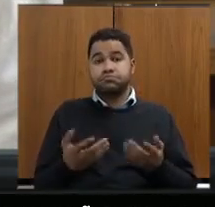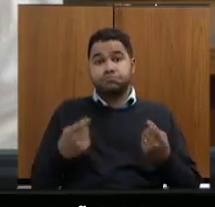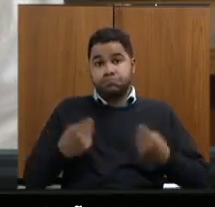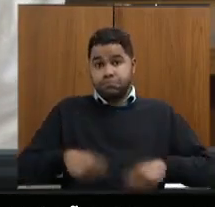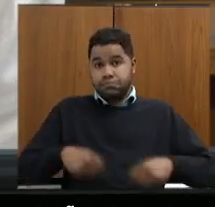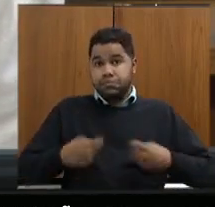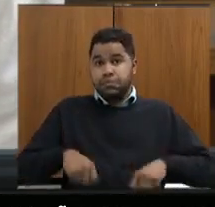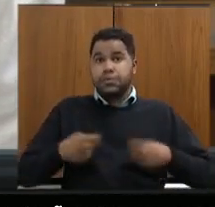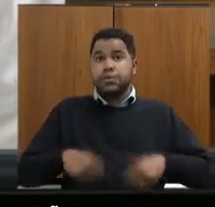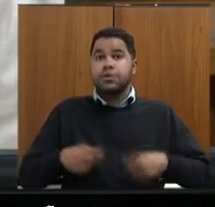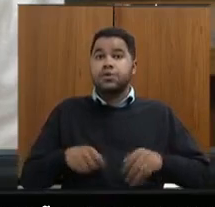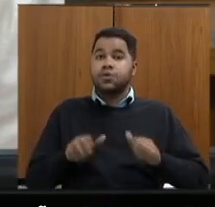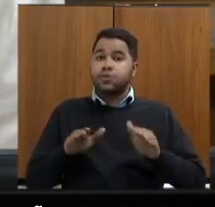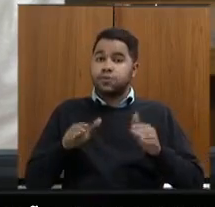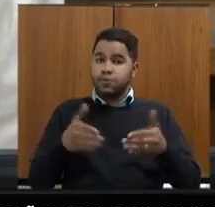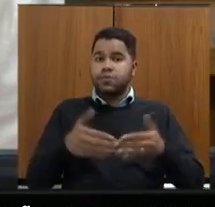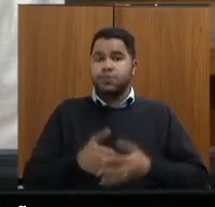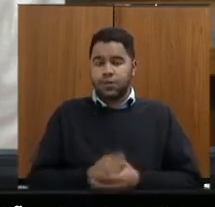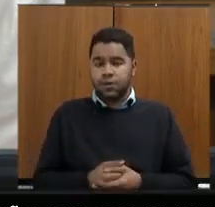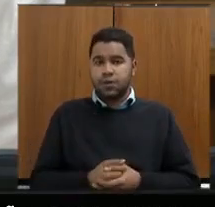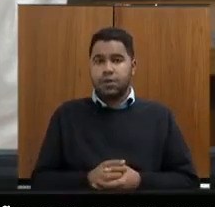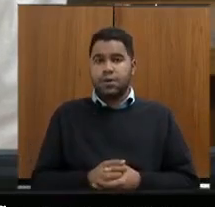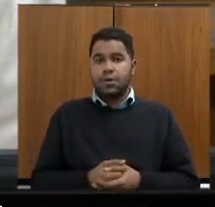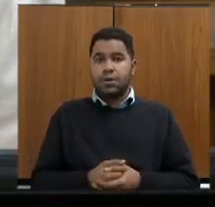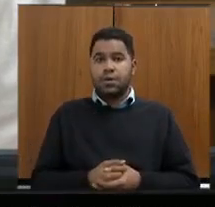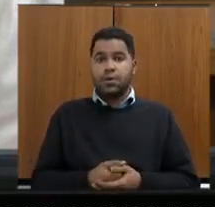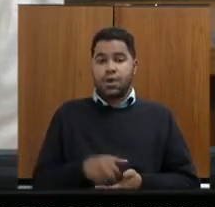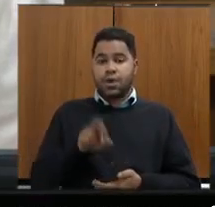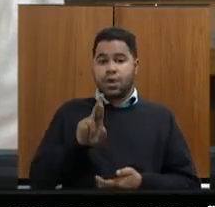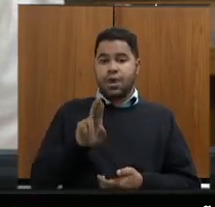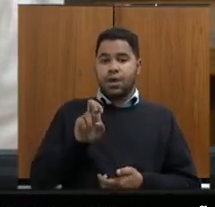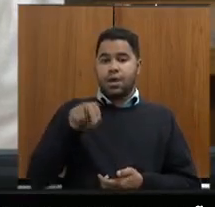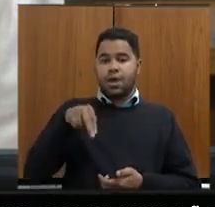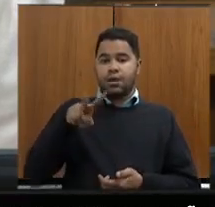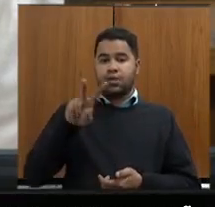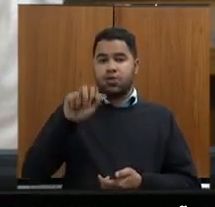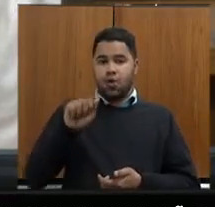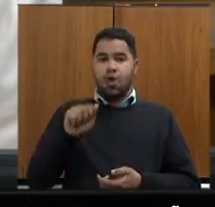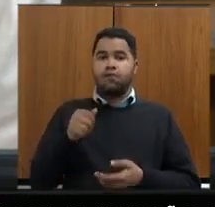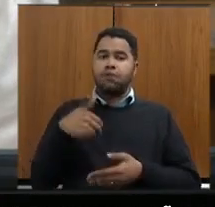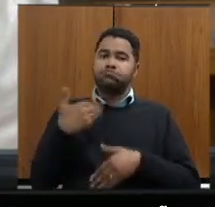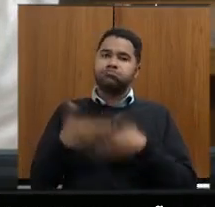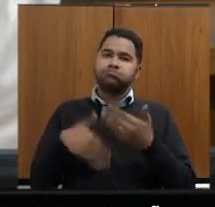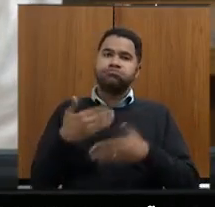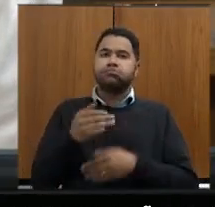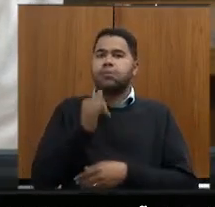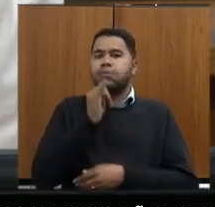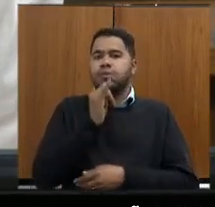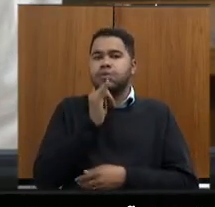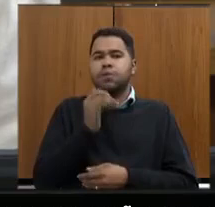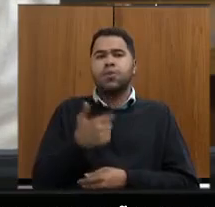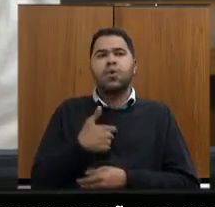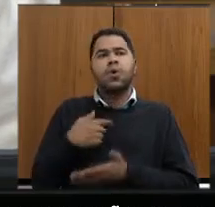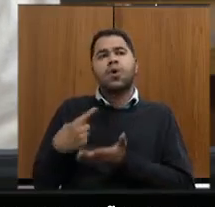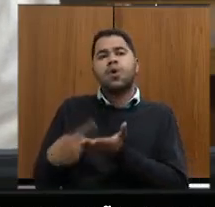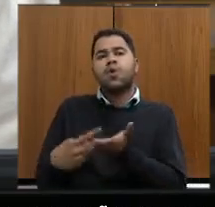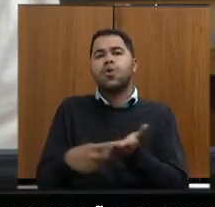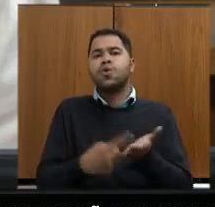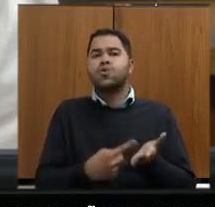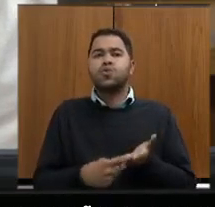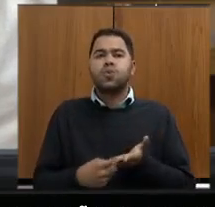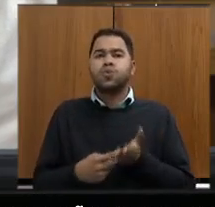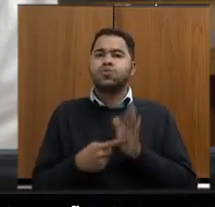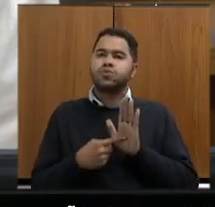precisa endereçar O que é renova vem fazendo né porque não faz sentido Por exemplo eu tenho um acordo